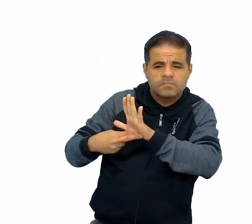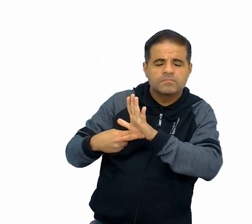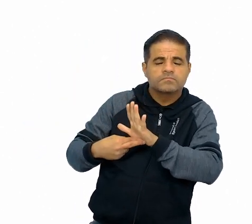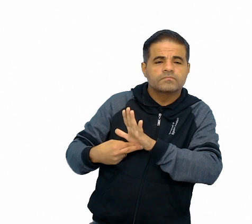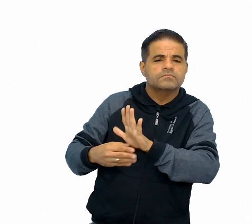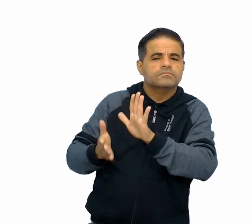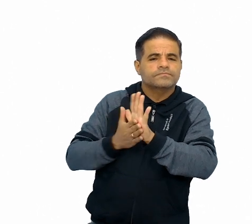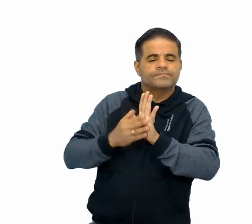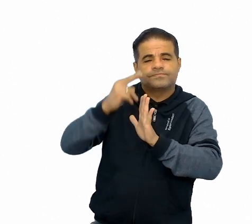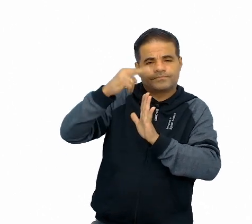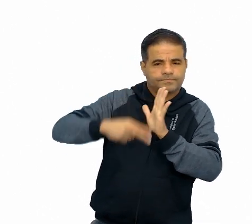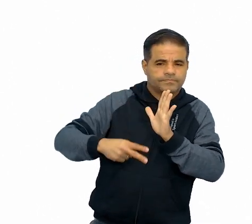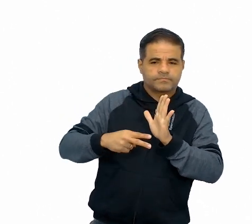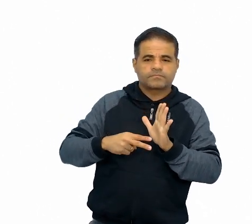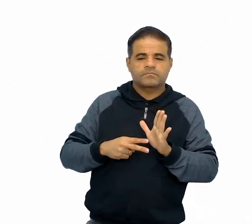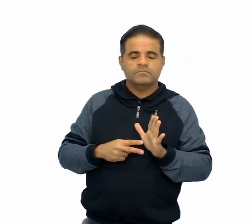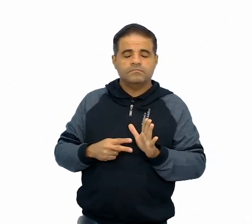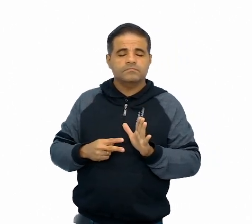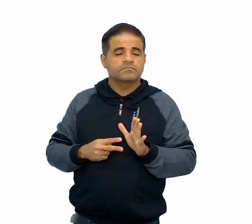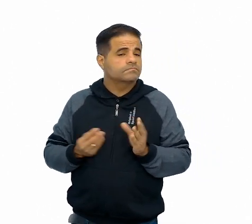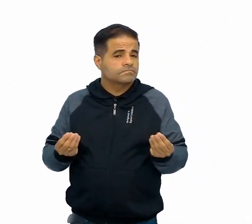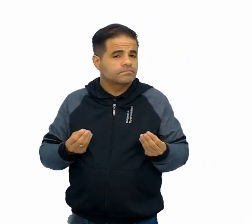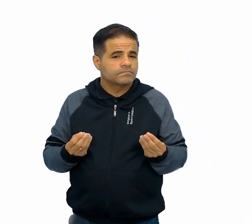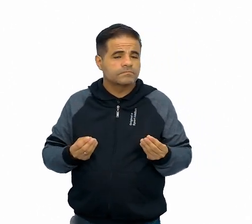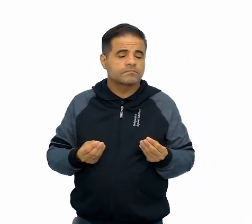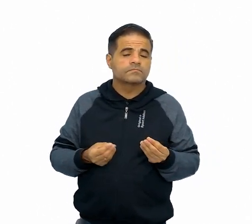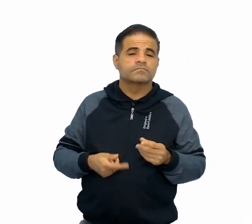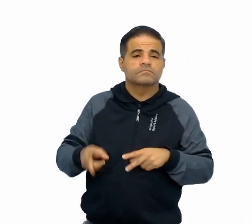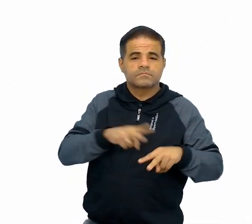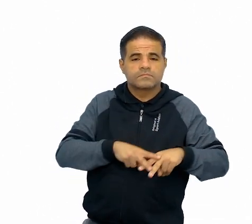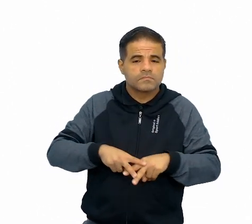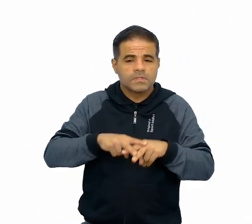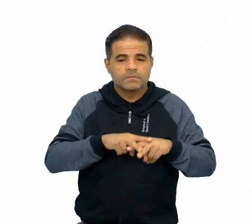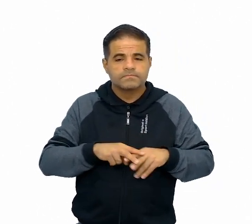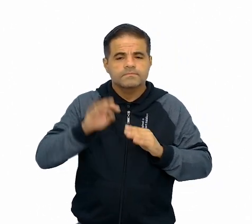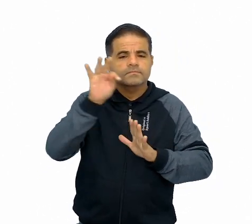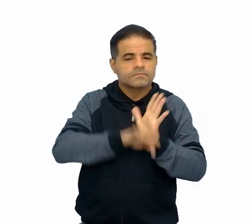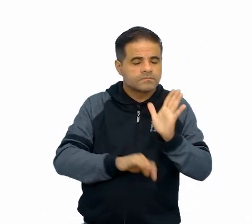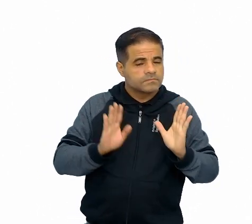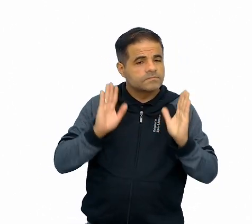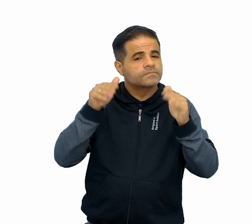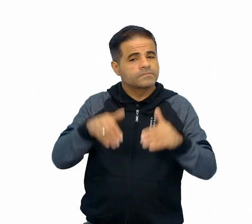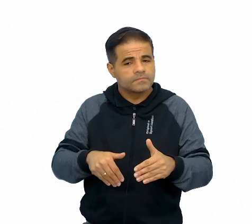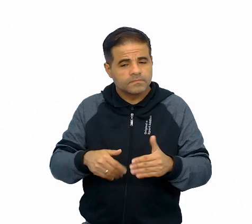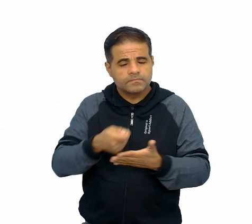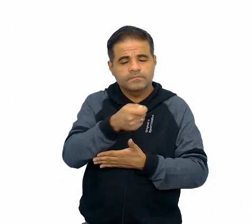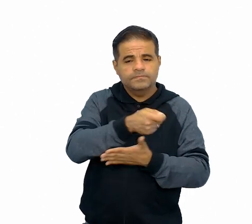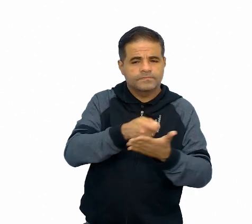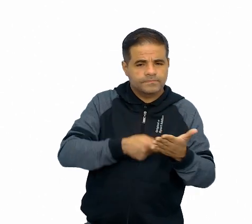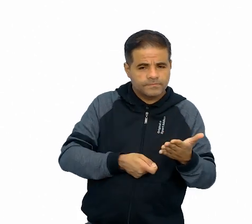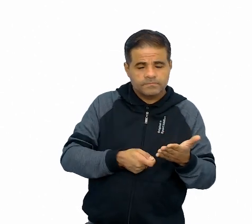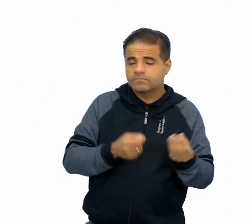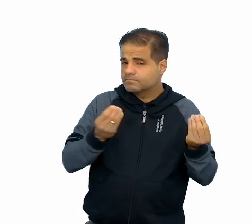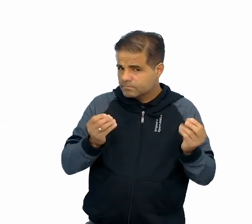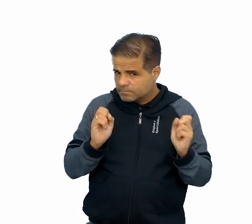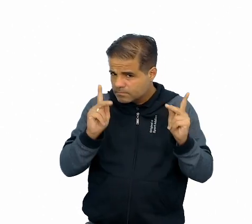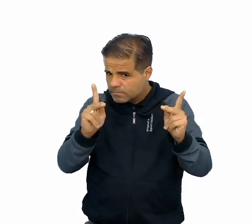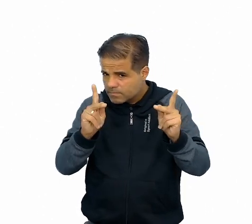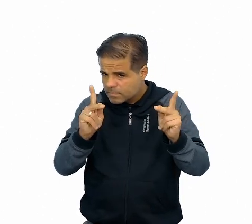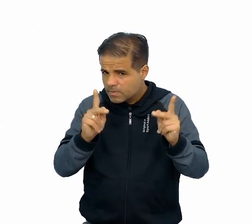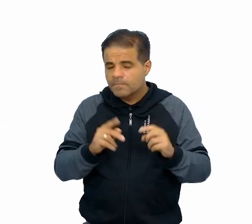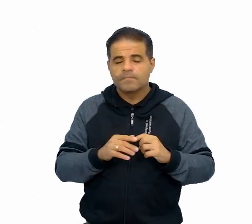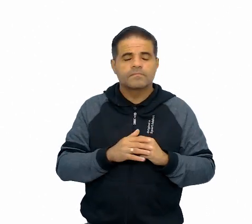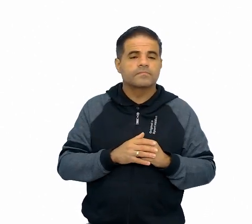uma releitura com focalização, ou uma revisão de texto com foco na ortografia, ok?